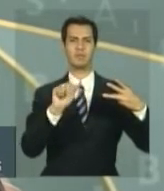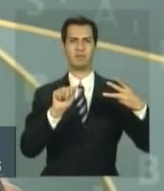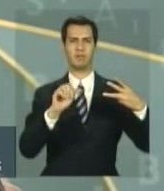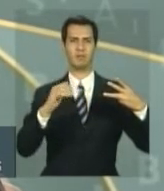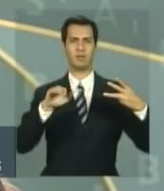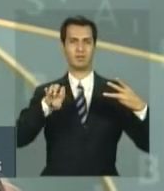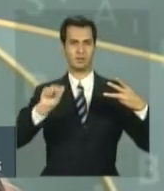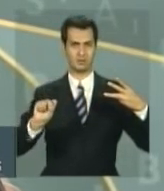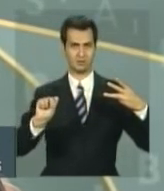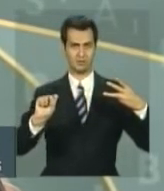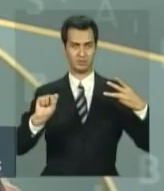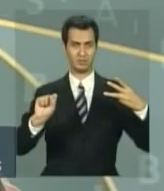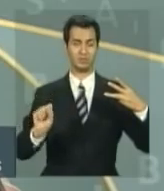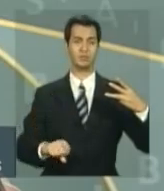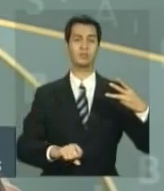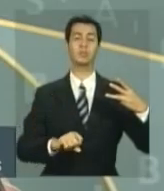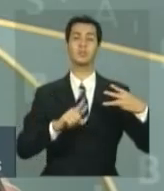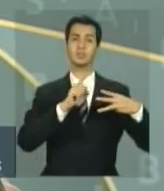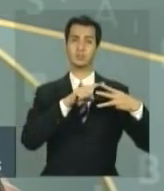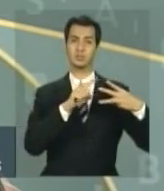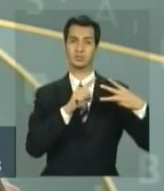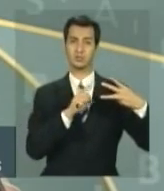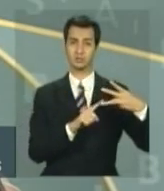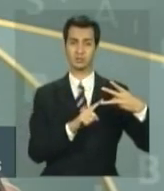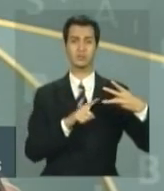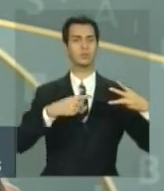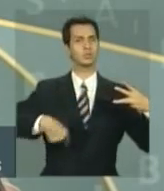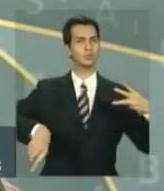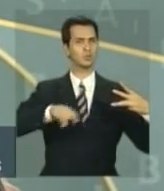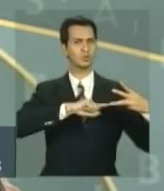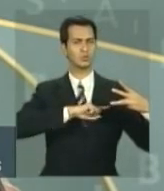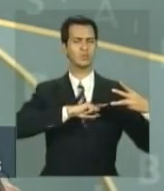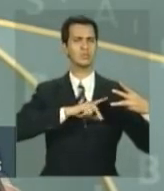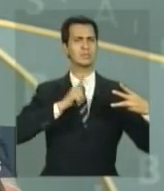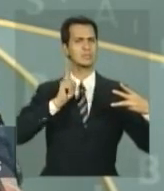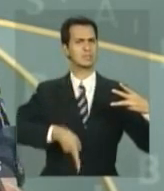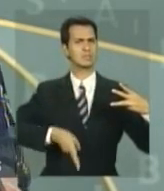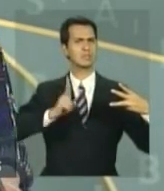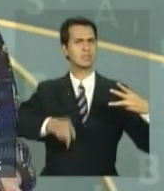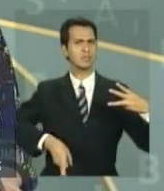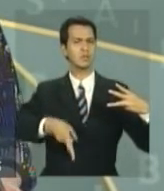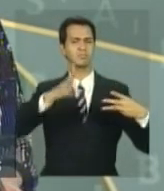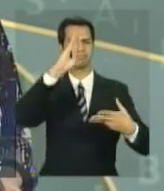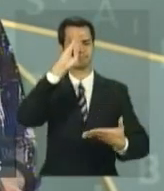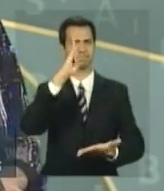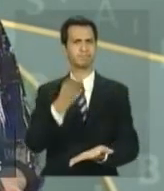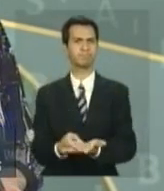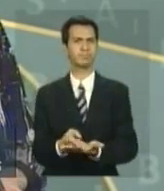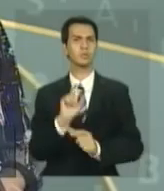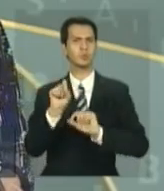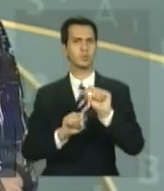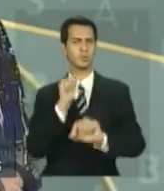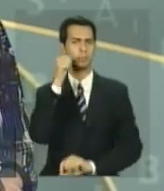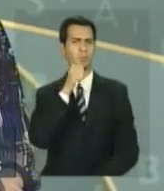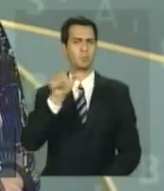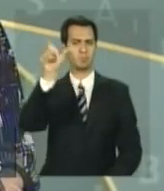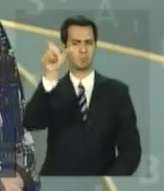Vida, nós sistematicamente reconhecemos o